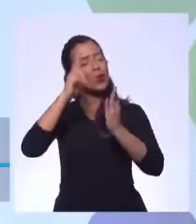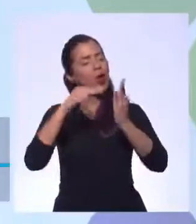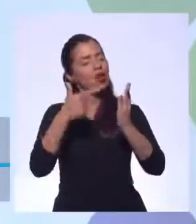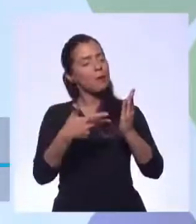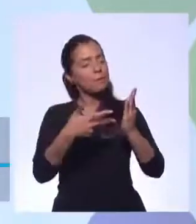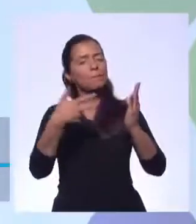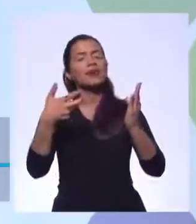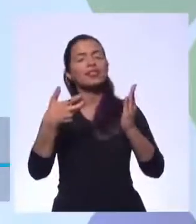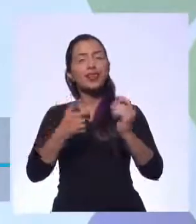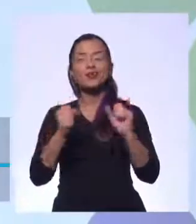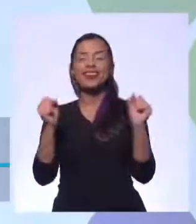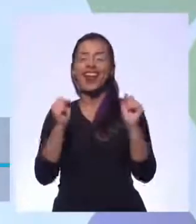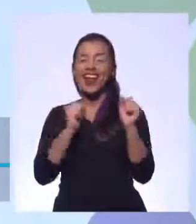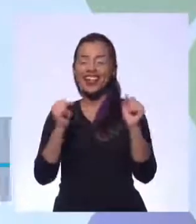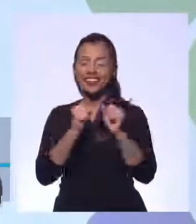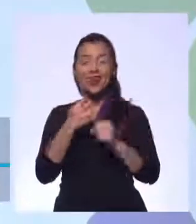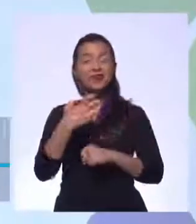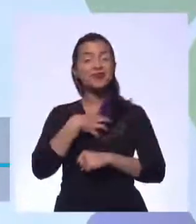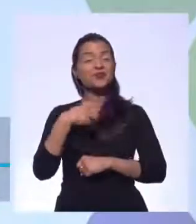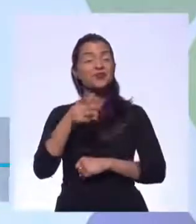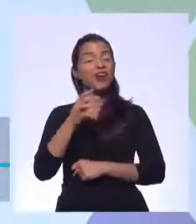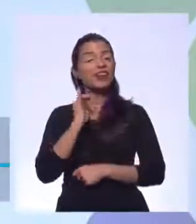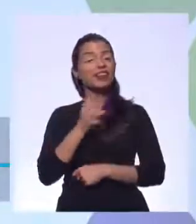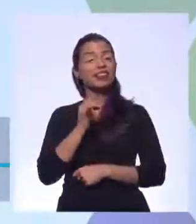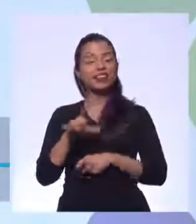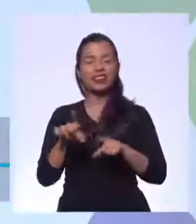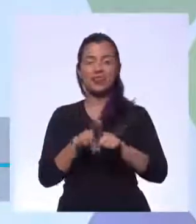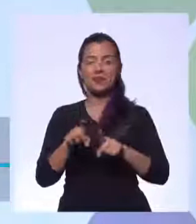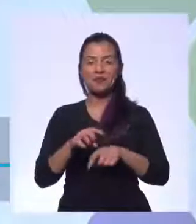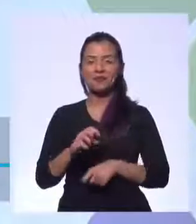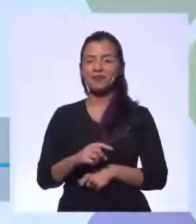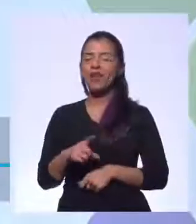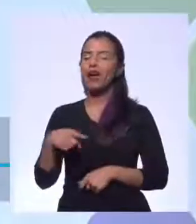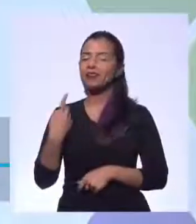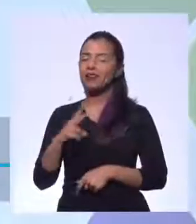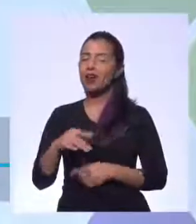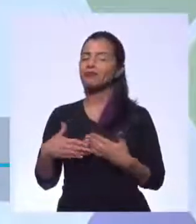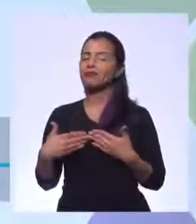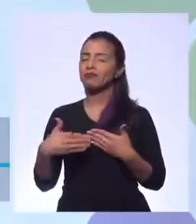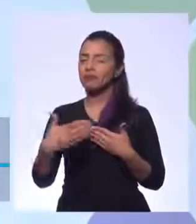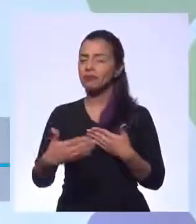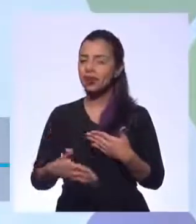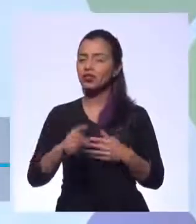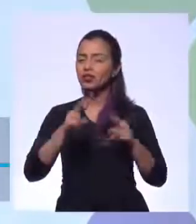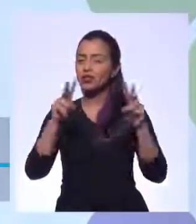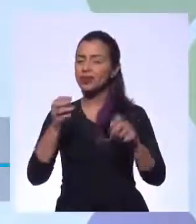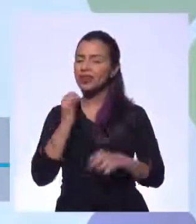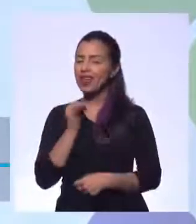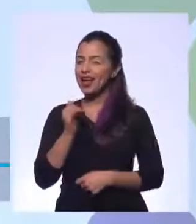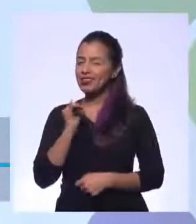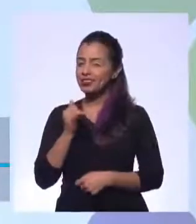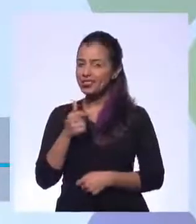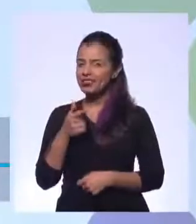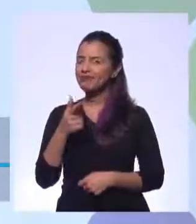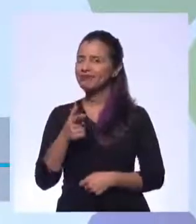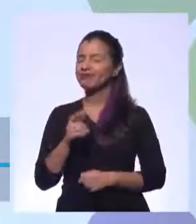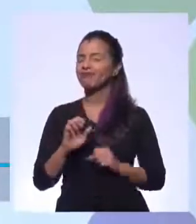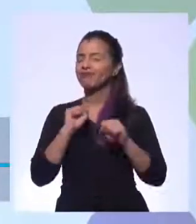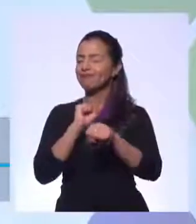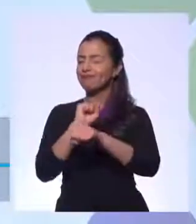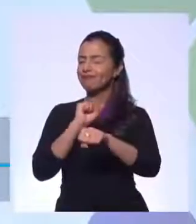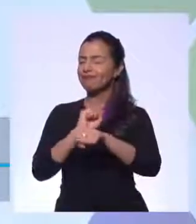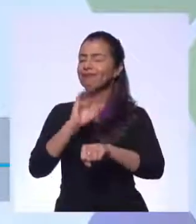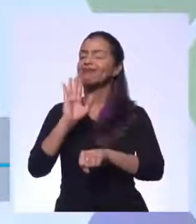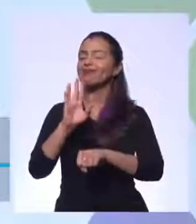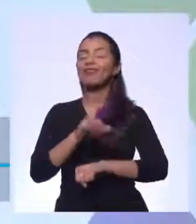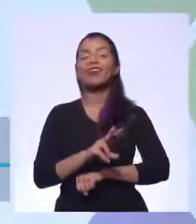vão adorando a sua narrativa. Olha, a gente ainda vai falar tanto de narrativa, oitavo ano, vocês não perdem por esperar, aí que